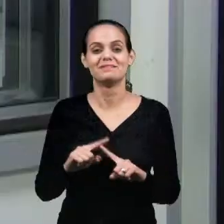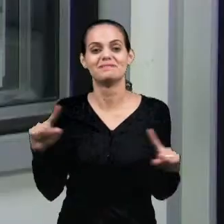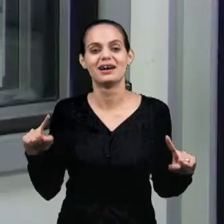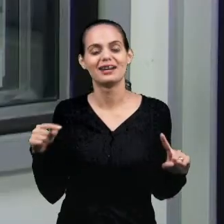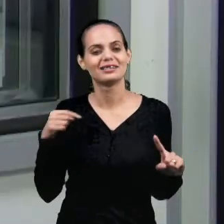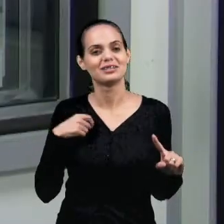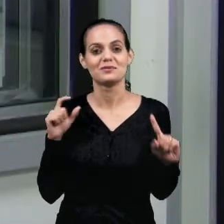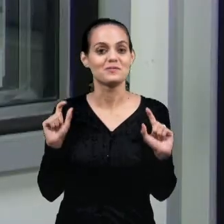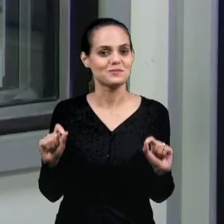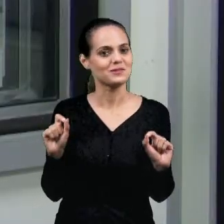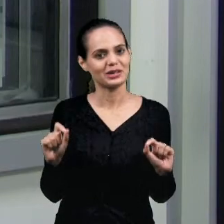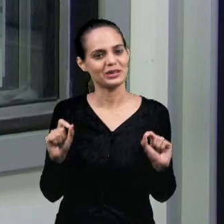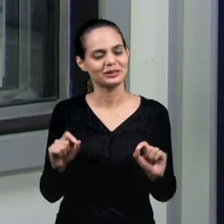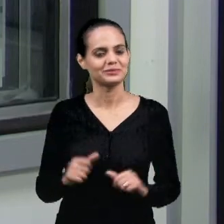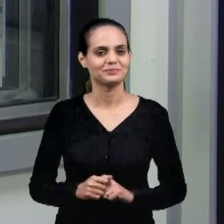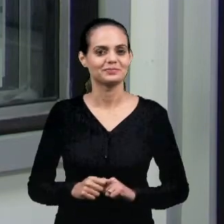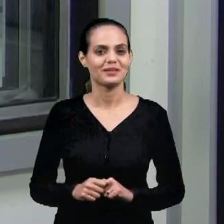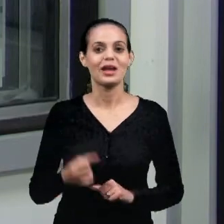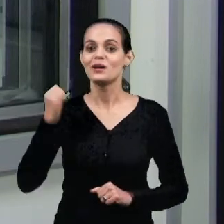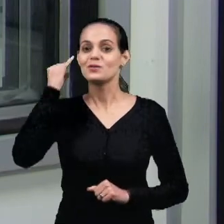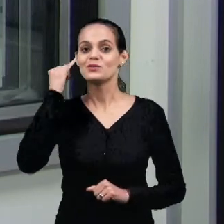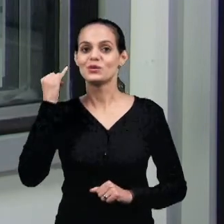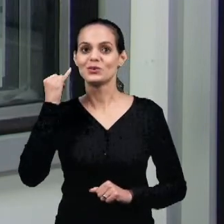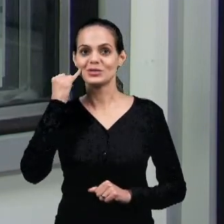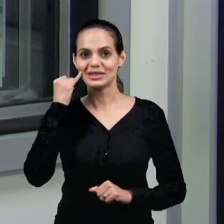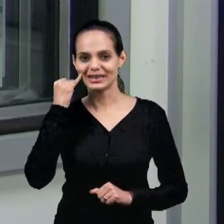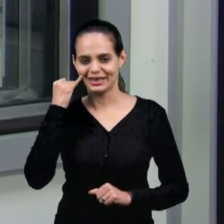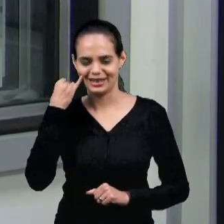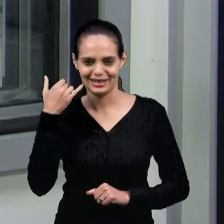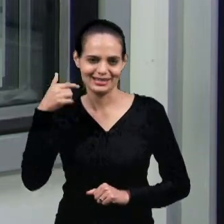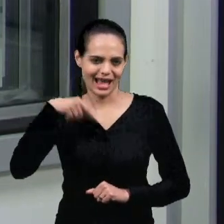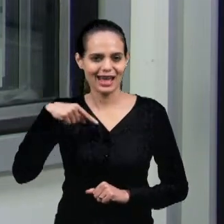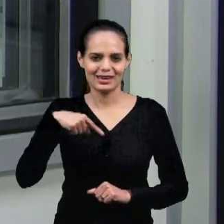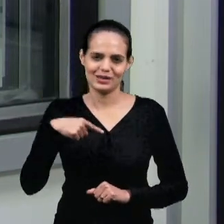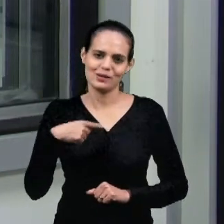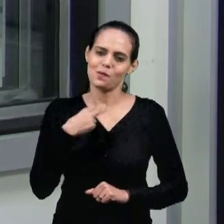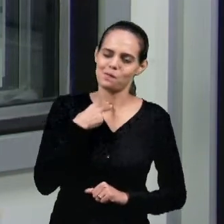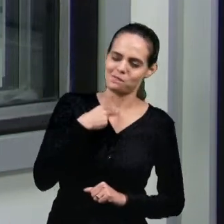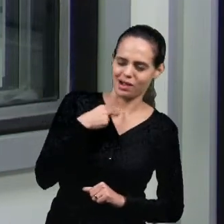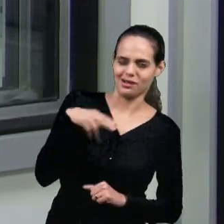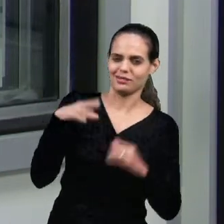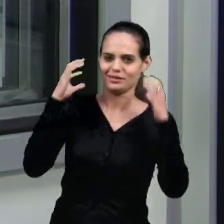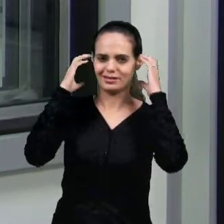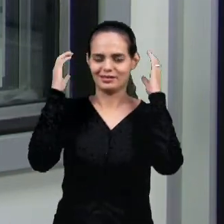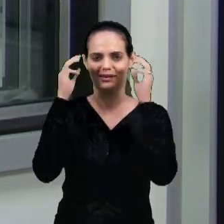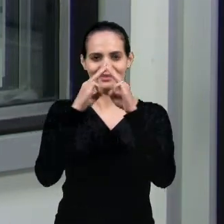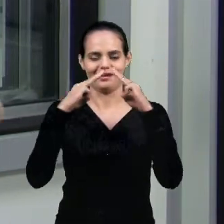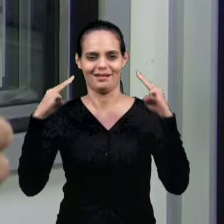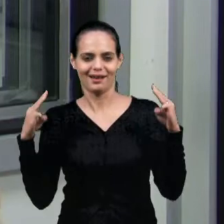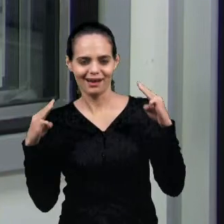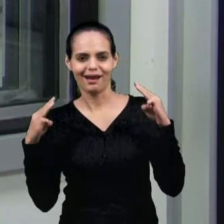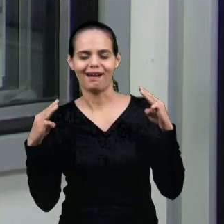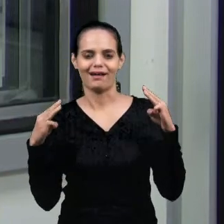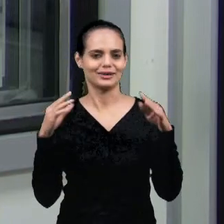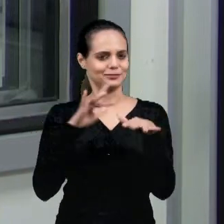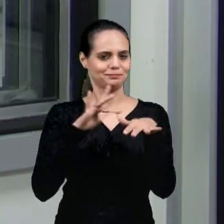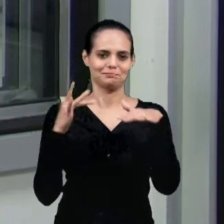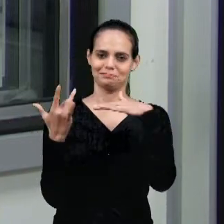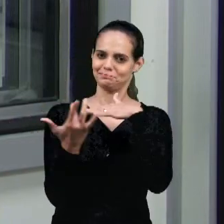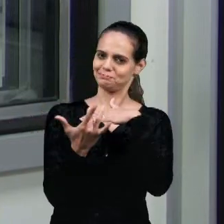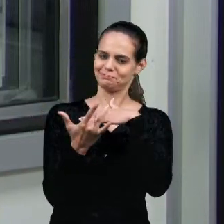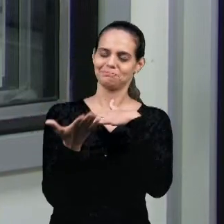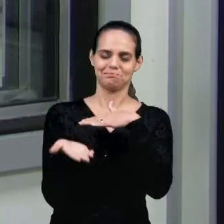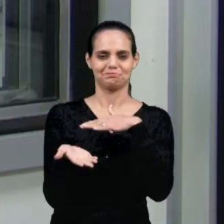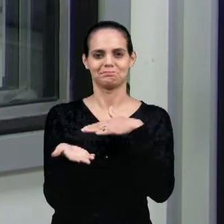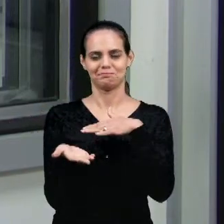que Josias, pelas muitas ocupações dele na rádio, no satélite, nas redes sociais